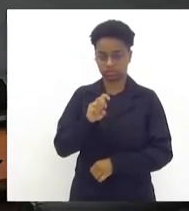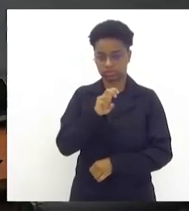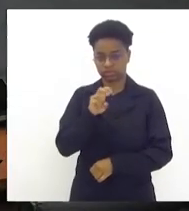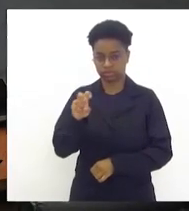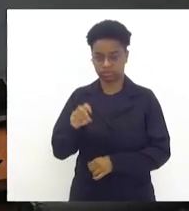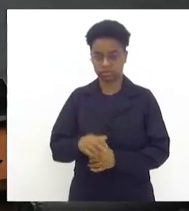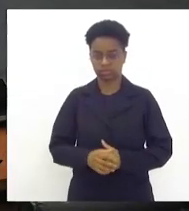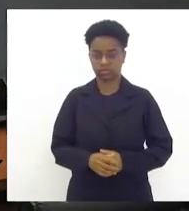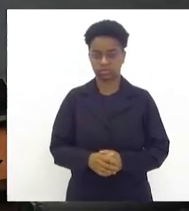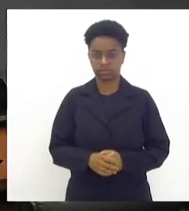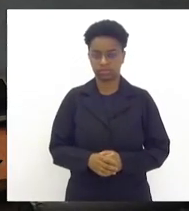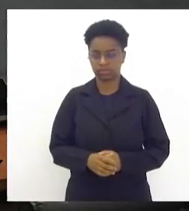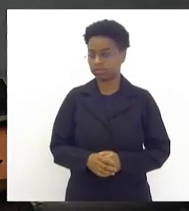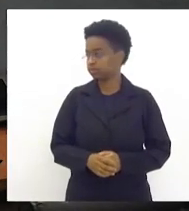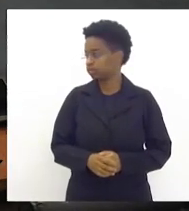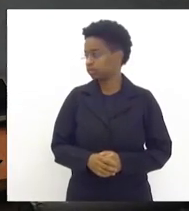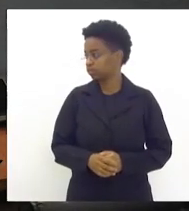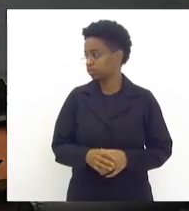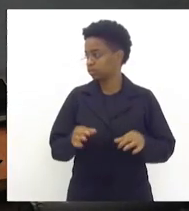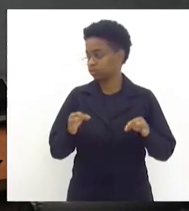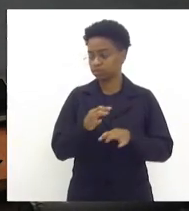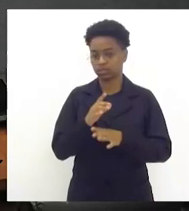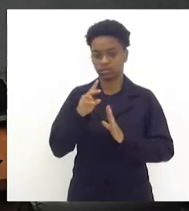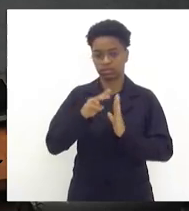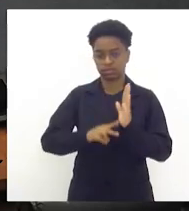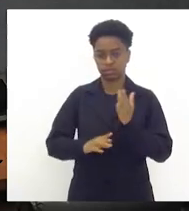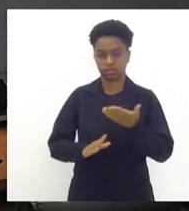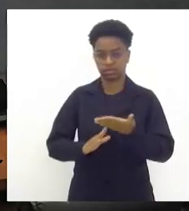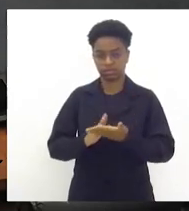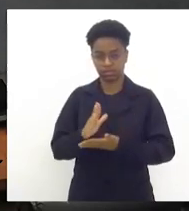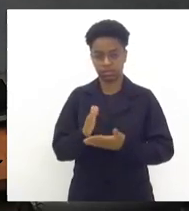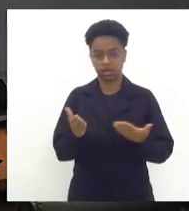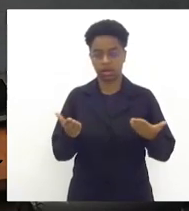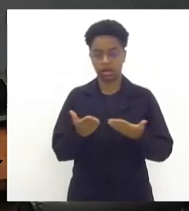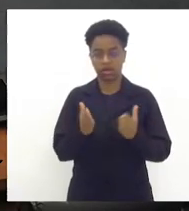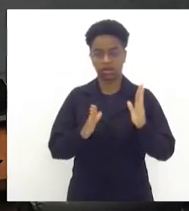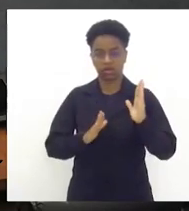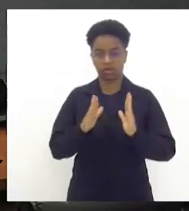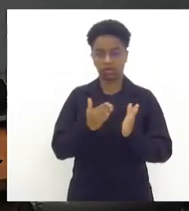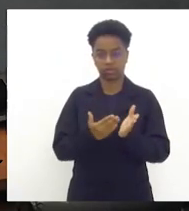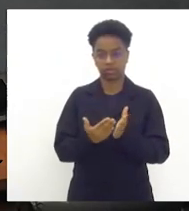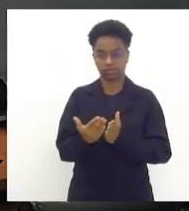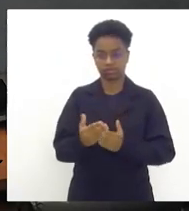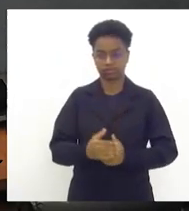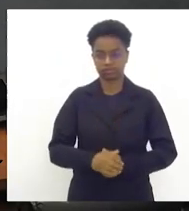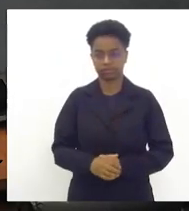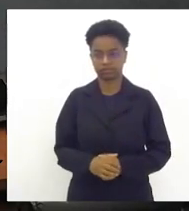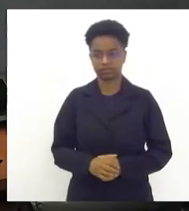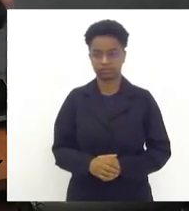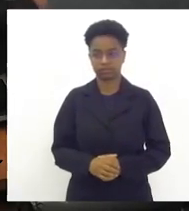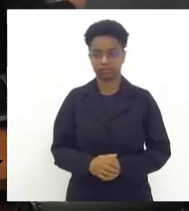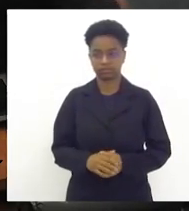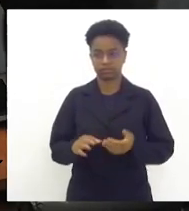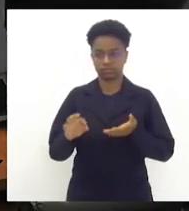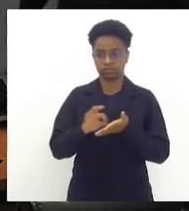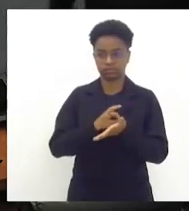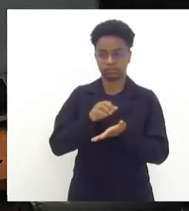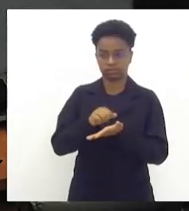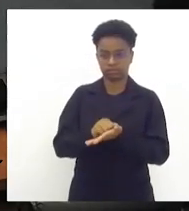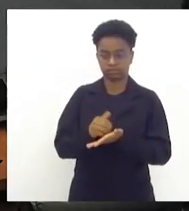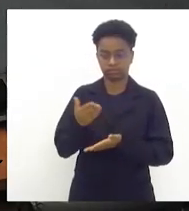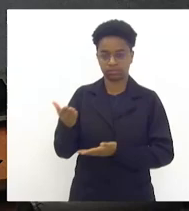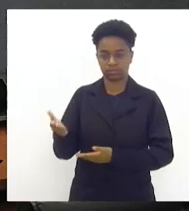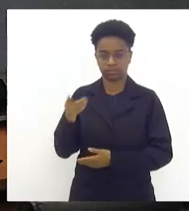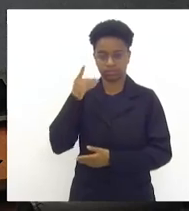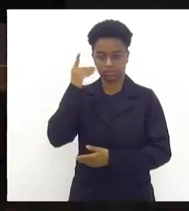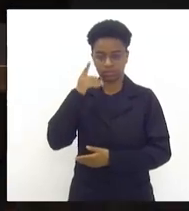16h55. Lida e aprovada a ata, passa-se ao expediente inicial. O orador inscrito é o